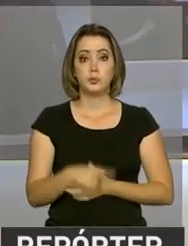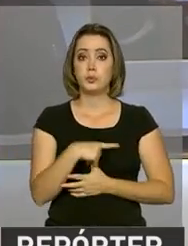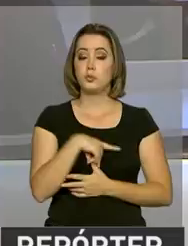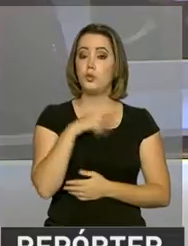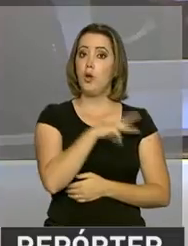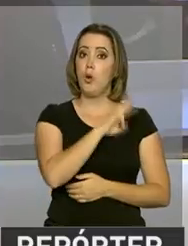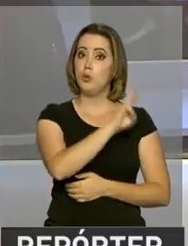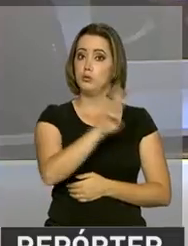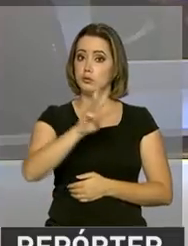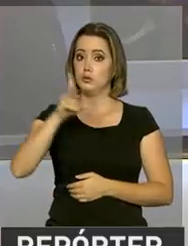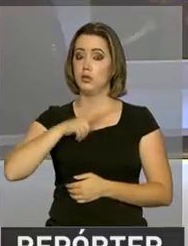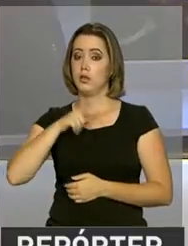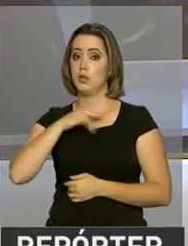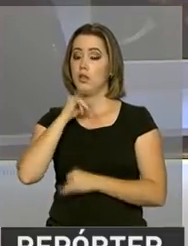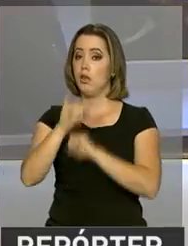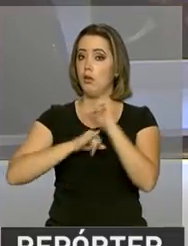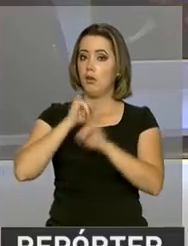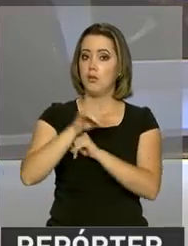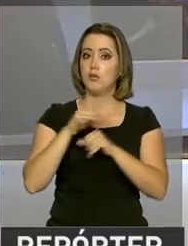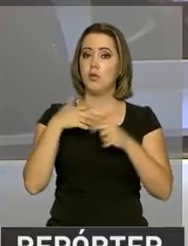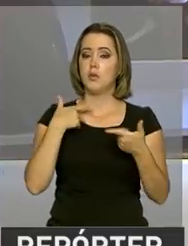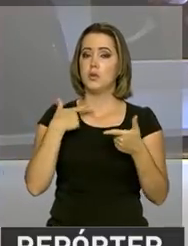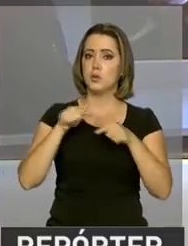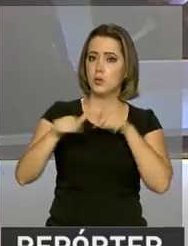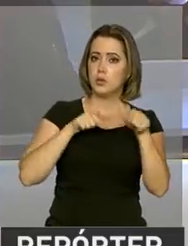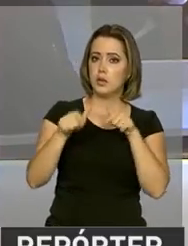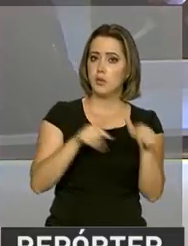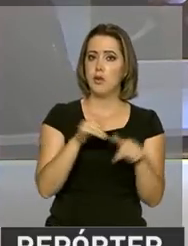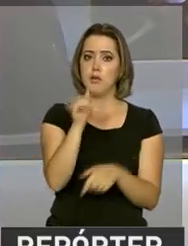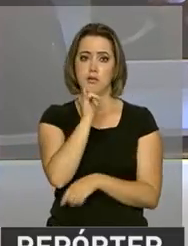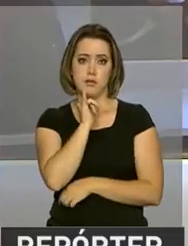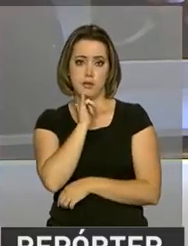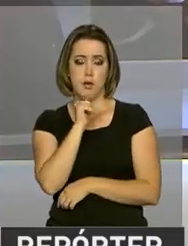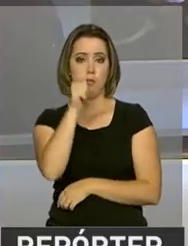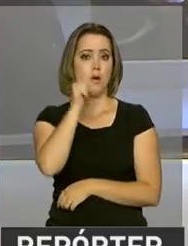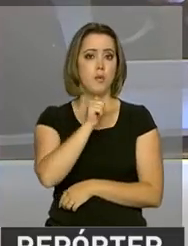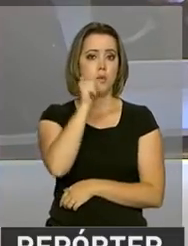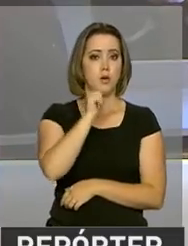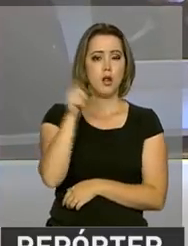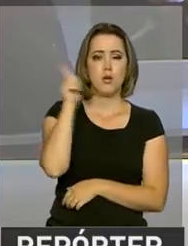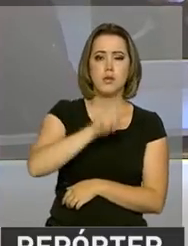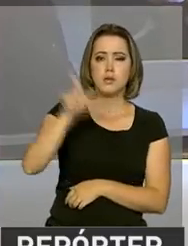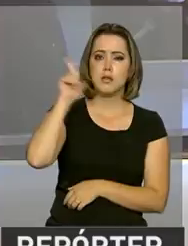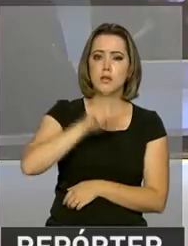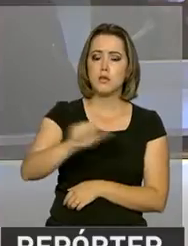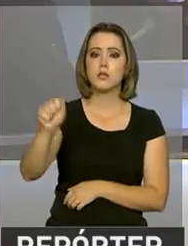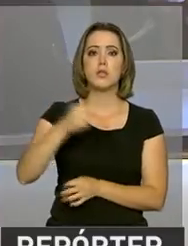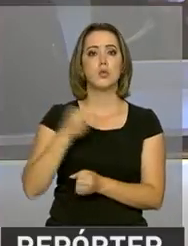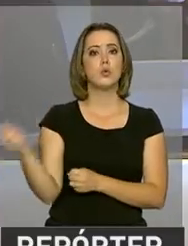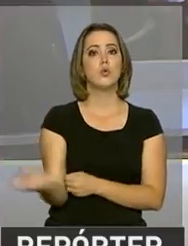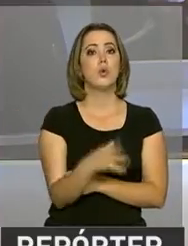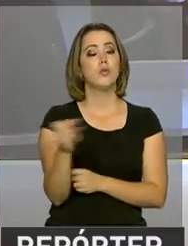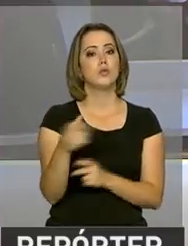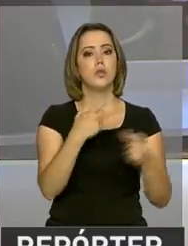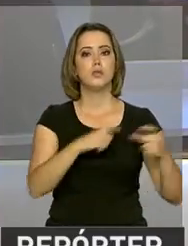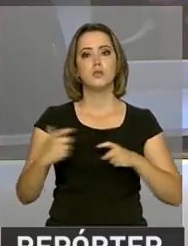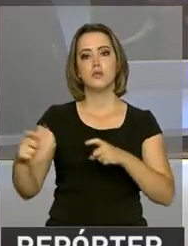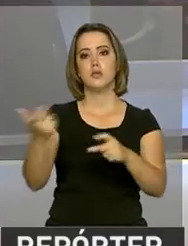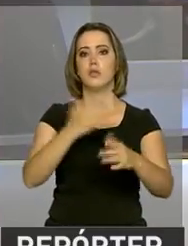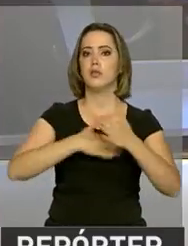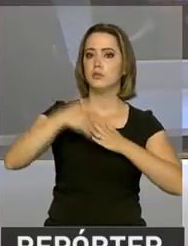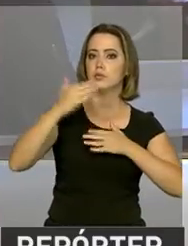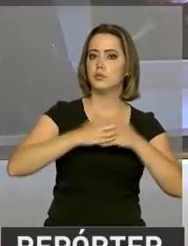mercado de trabalho são informações por exemplo que as mulheres estão conquistando cada vez mais espaço no ambiente profissional o